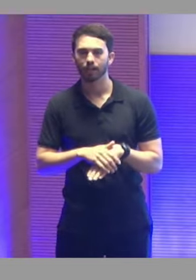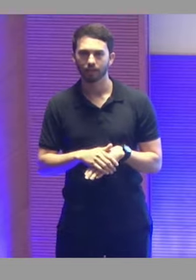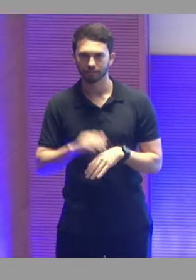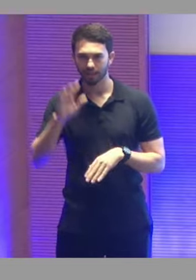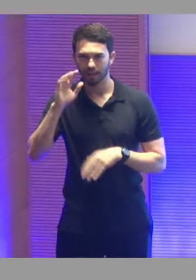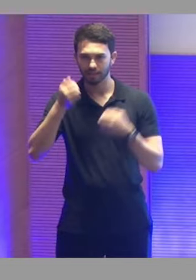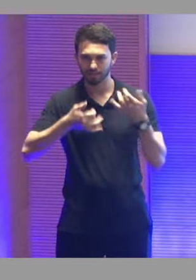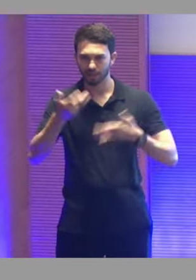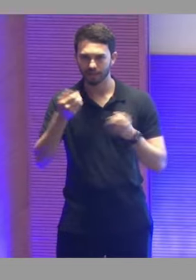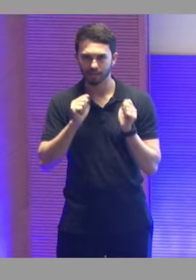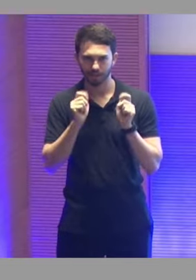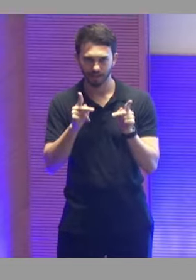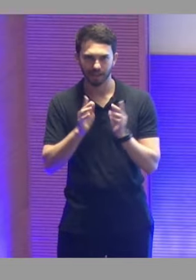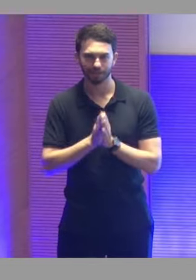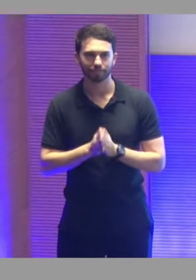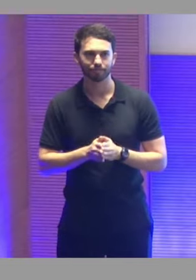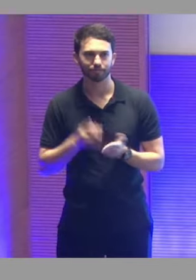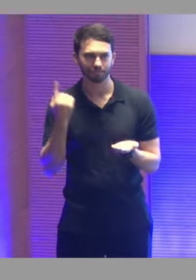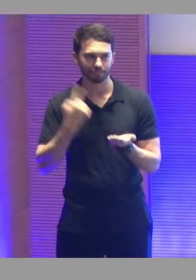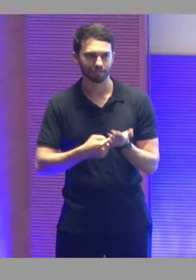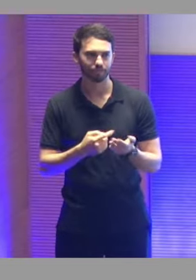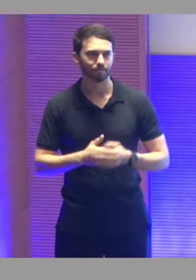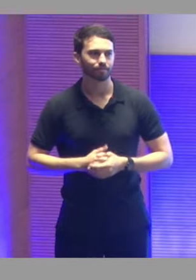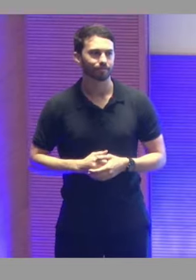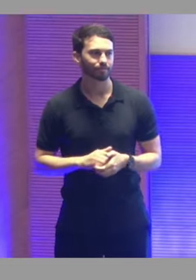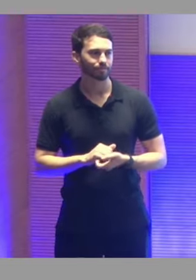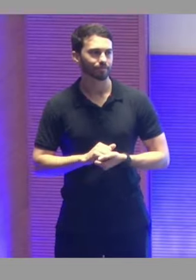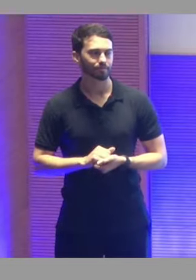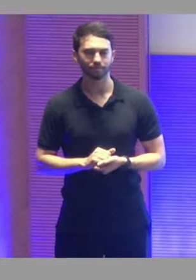casos tudo bem vamos lá vocês topam